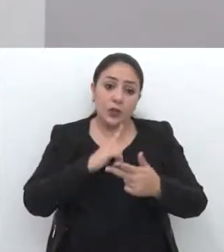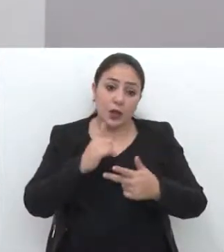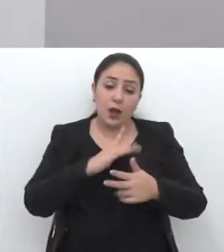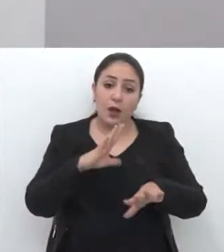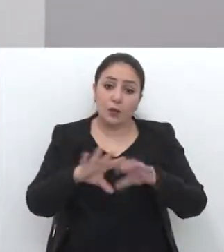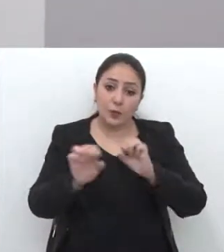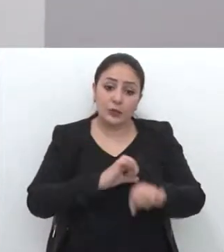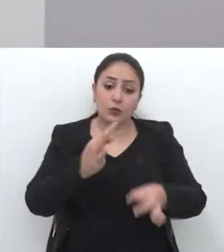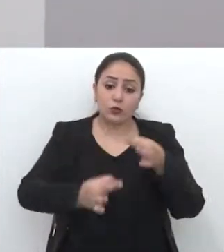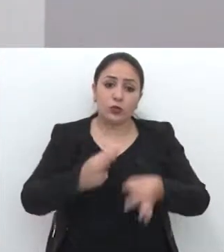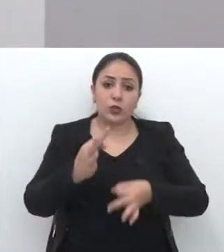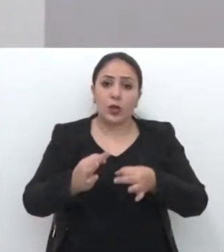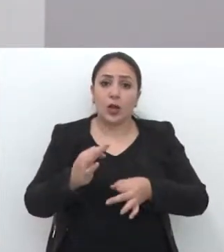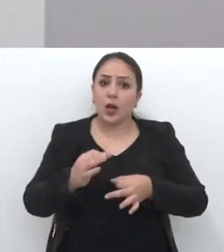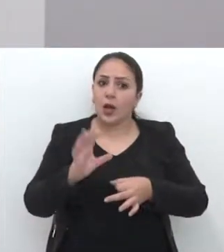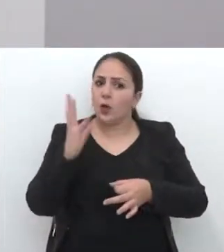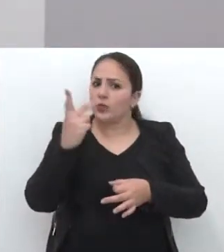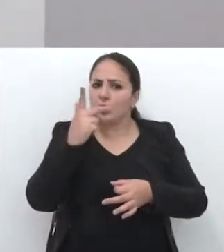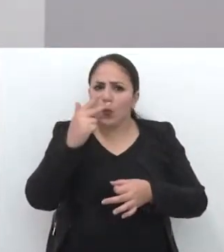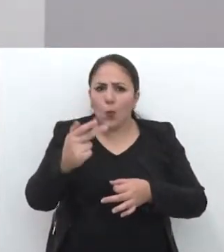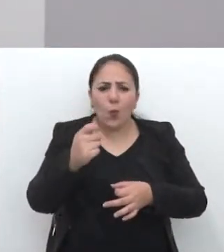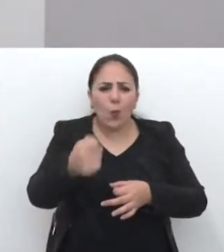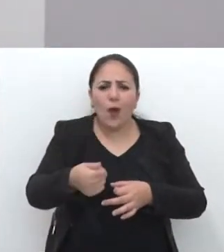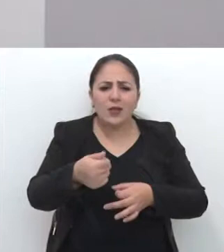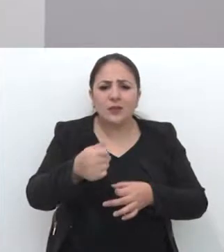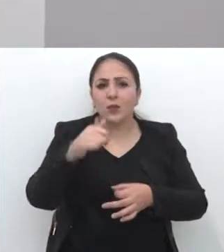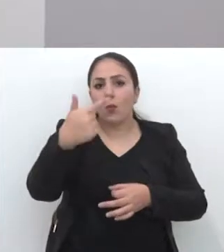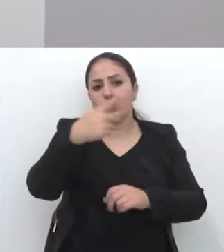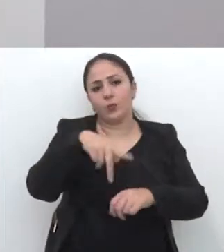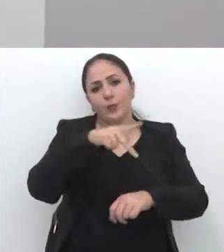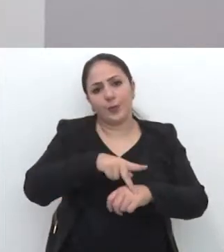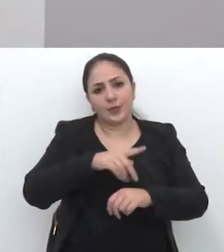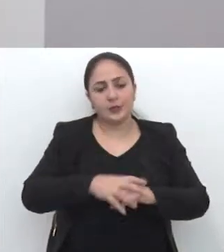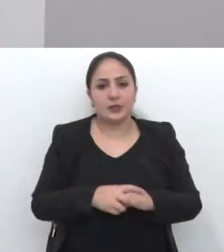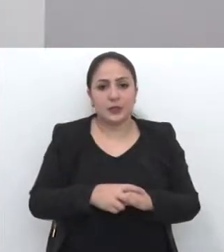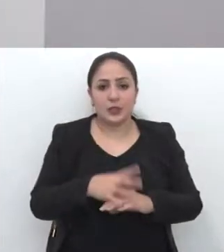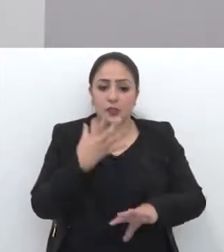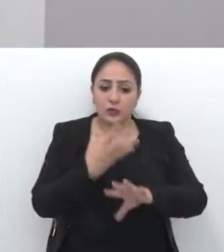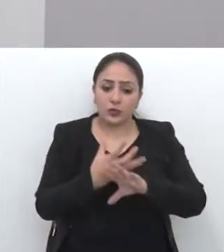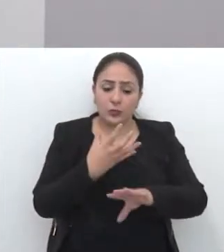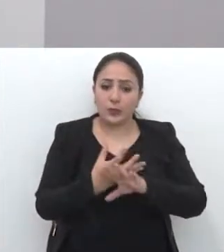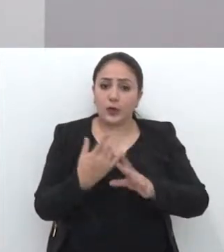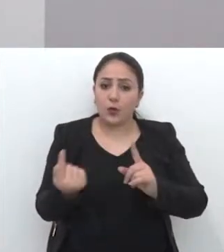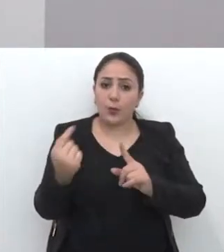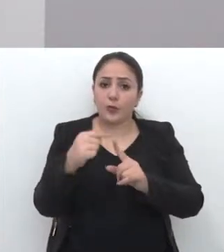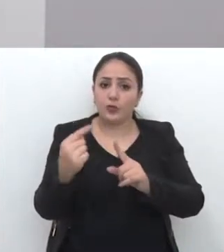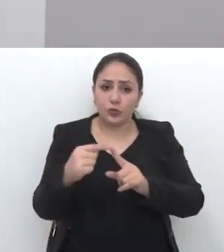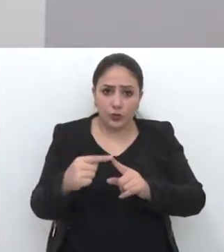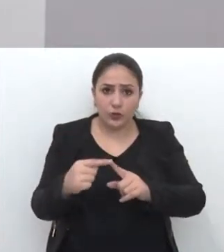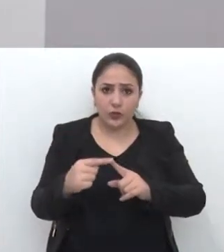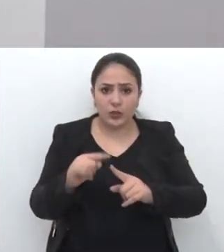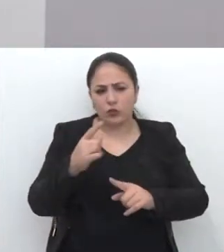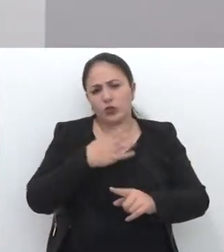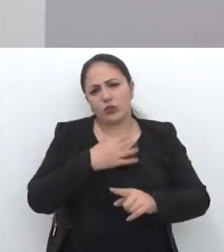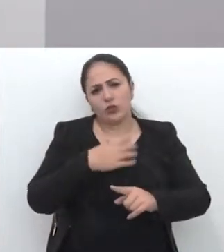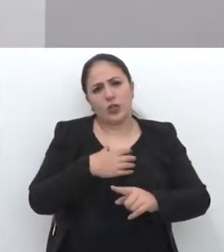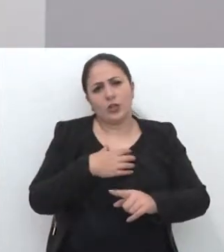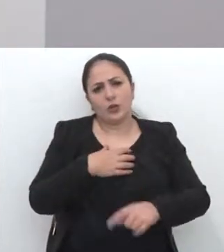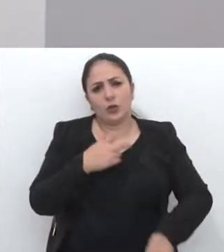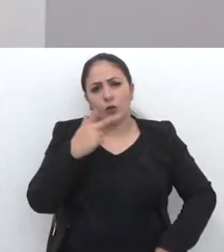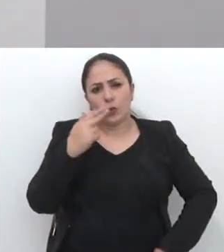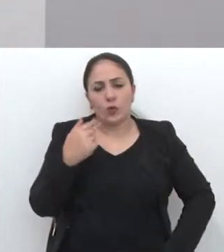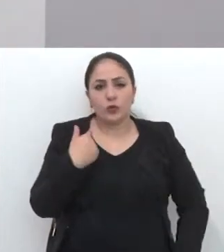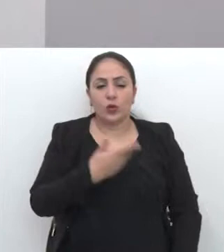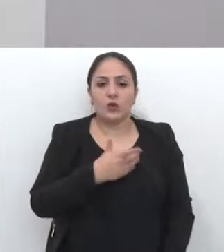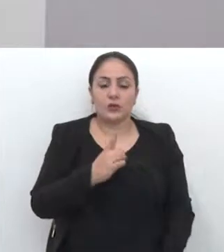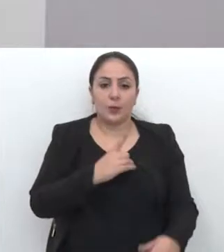os primeiros anos uma formação jurídica, como acontece em quase todos os países do Ocidente. A educação é pautada de uma forma objetiva, em disciplinas objetivas, não de forma